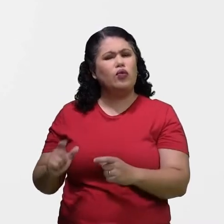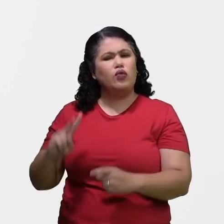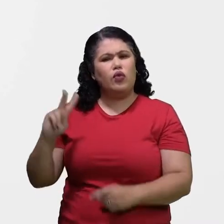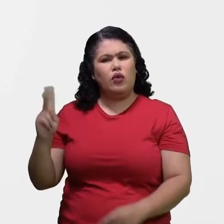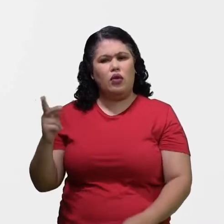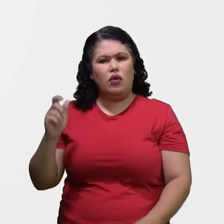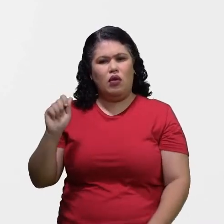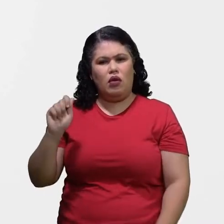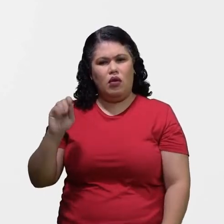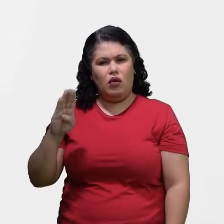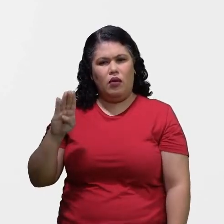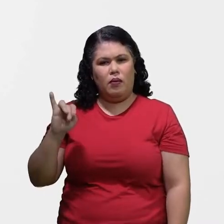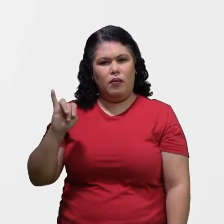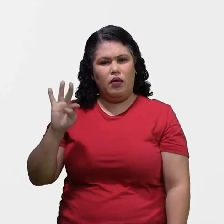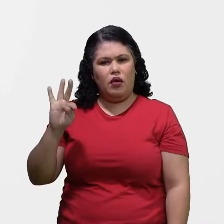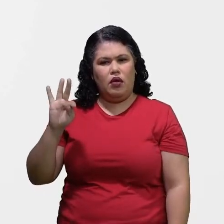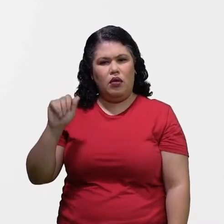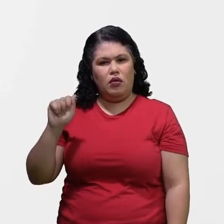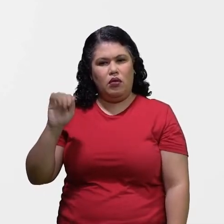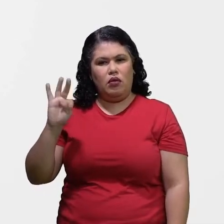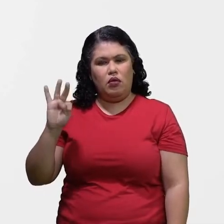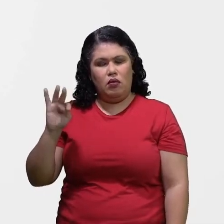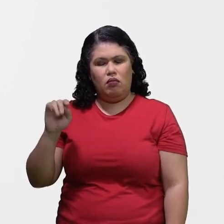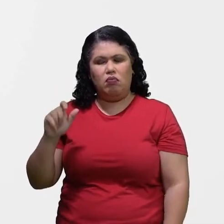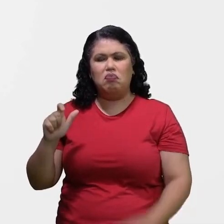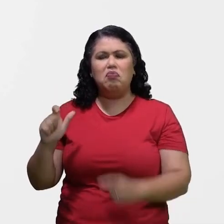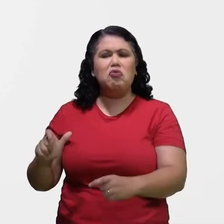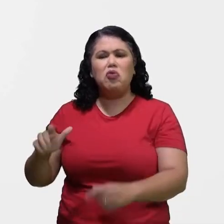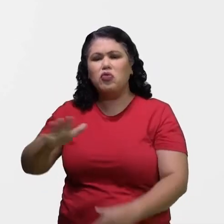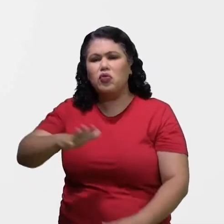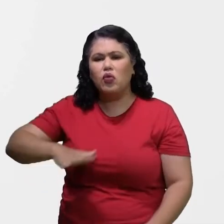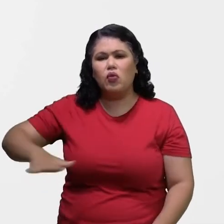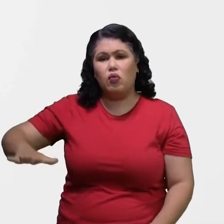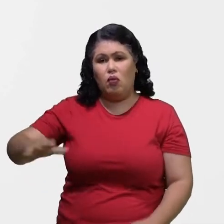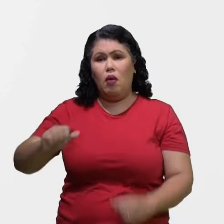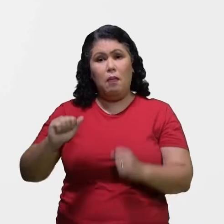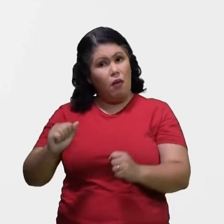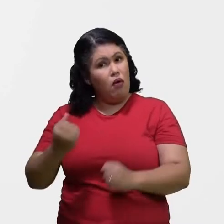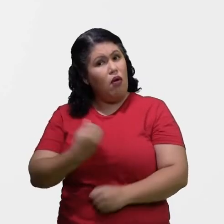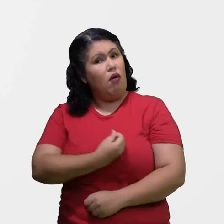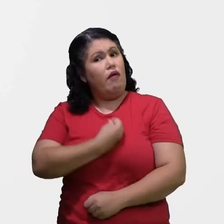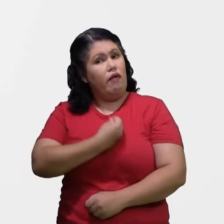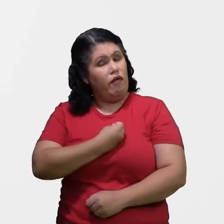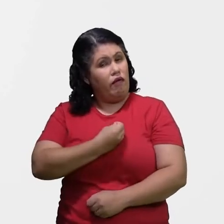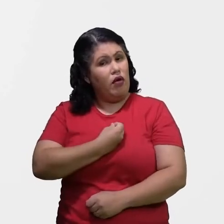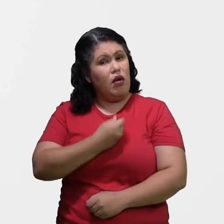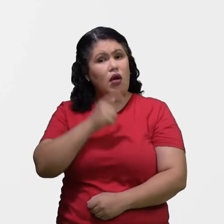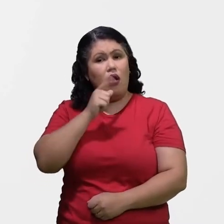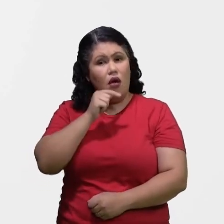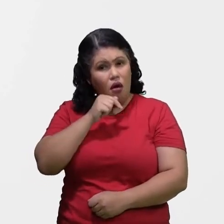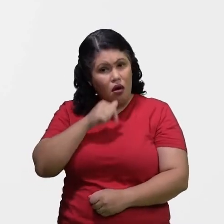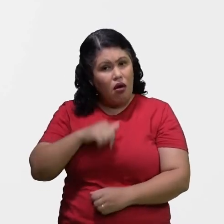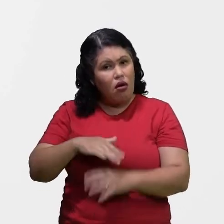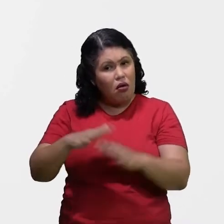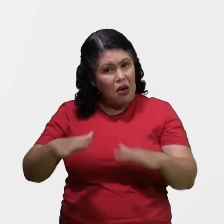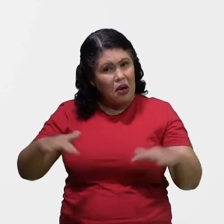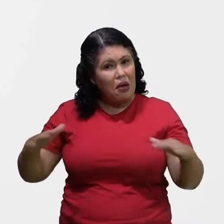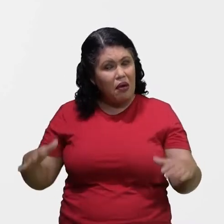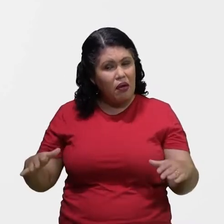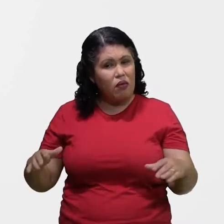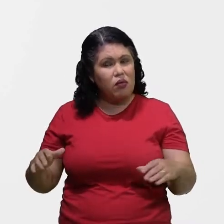habitar em vários ambientes? Podem. Eles podem ser aquáticos, nós encontramos invertebrados aquáticos e nós